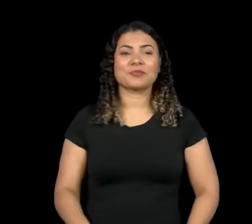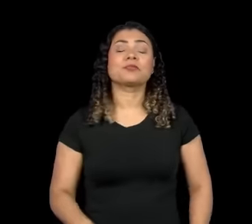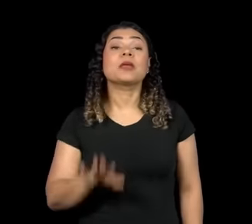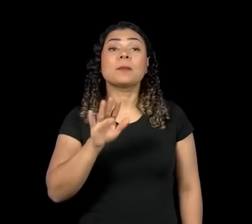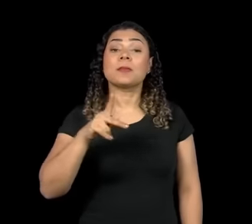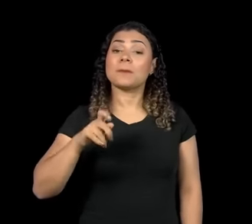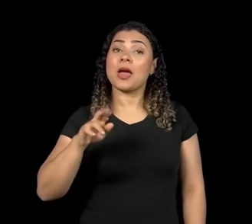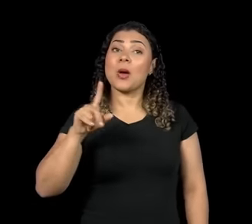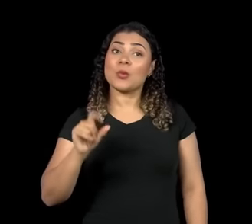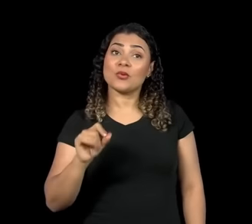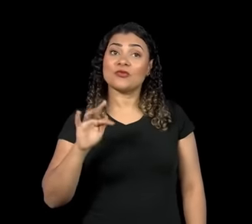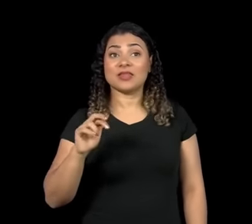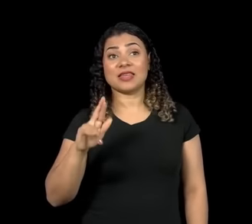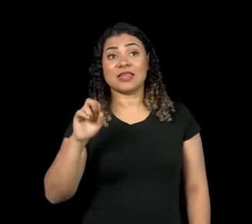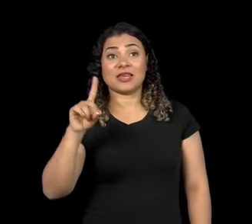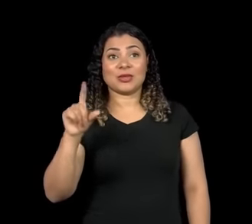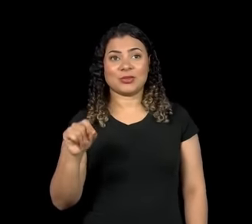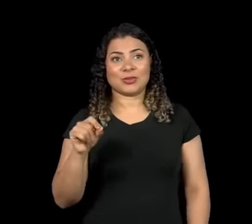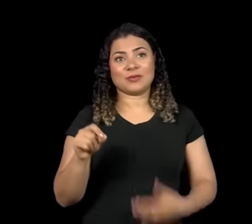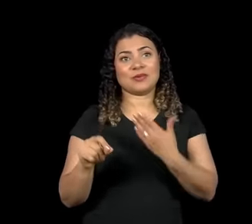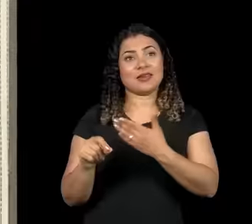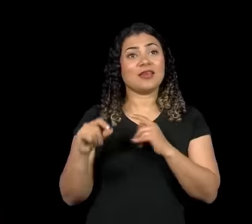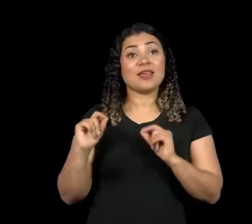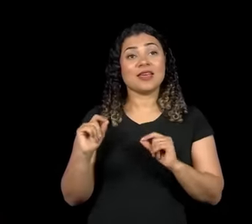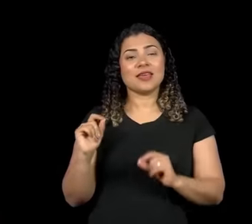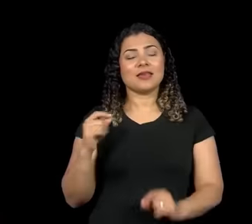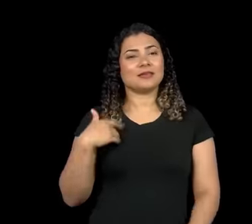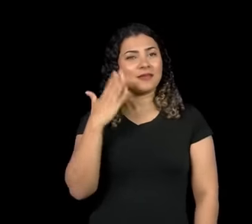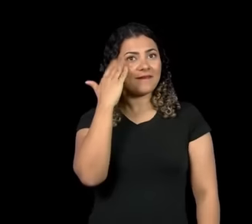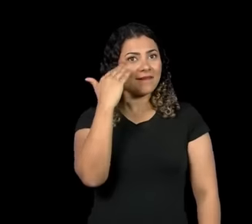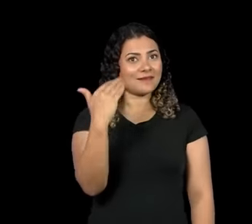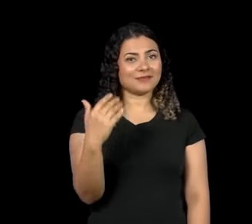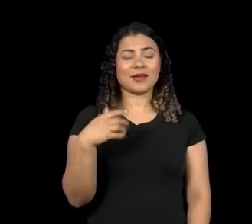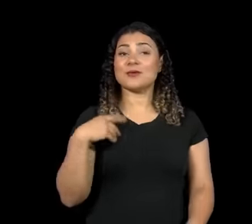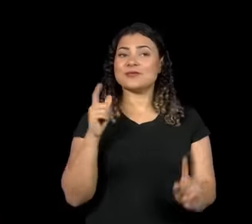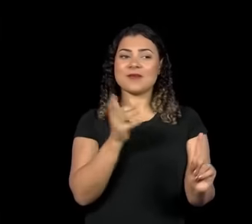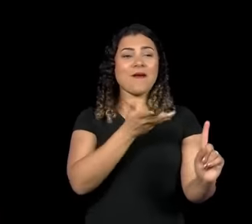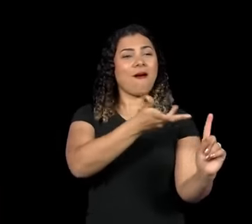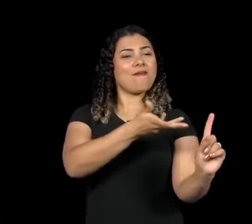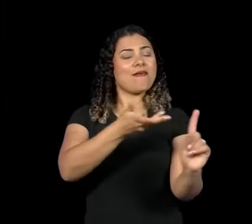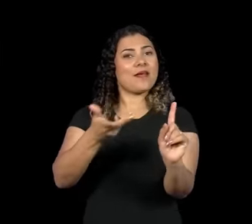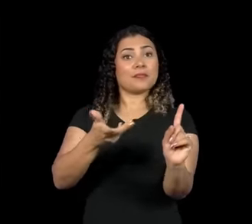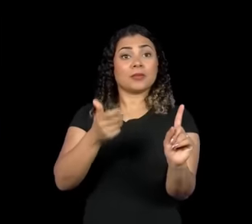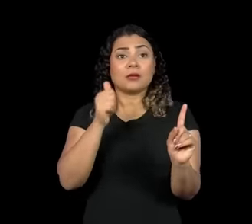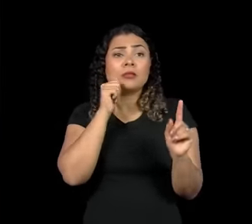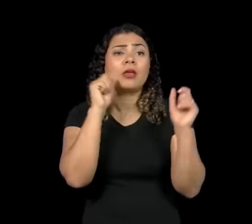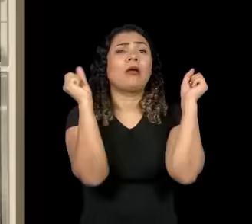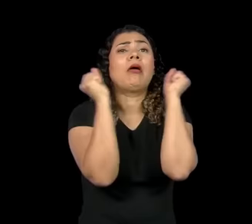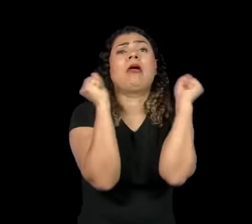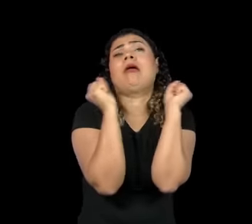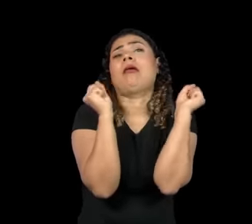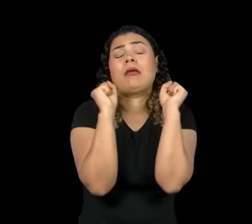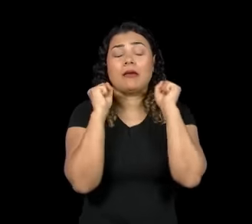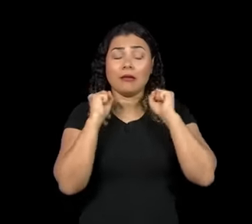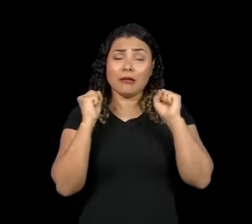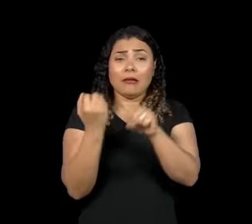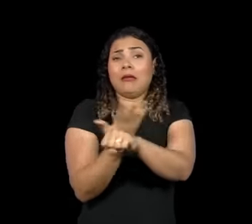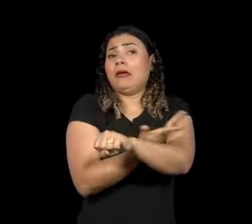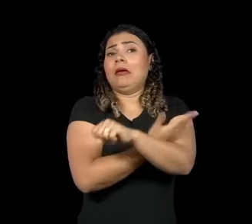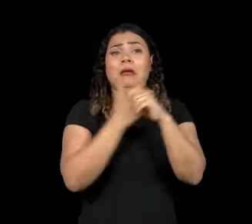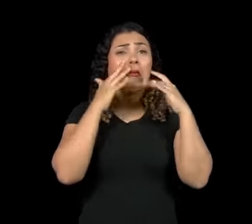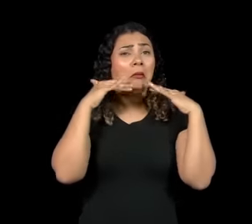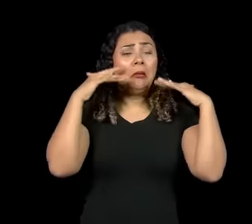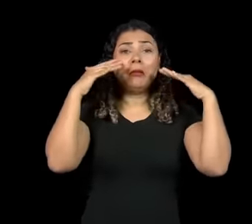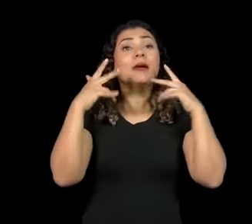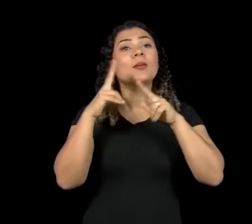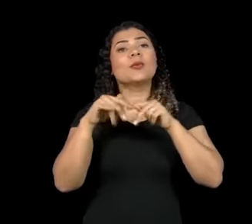Paulo Figueiredo, o galã de Olhos Tristes da televisão, fez muitas mocinhas e senhoras se emocionarem com tramas